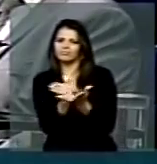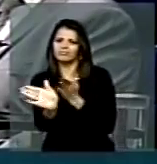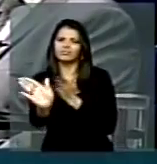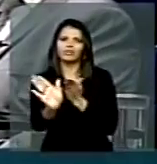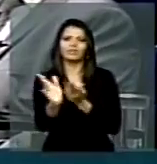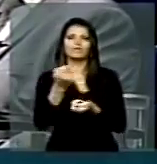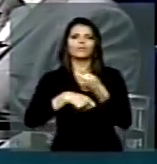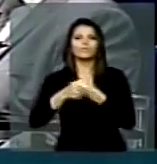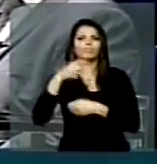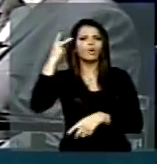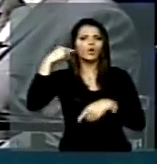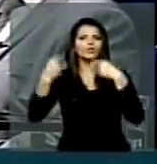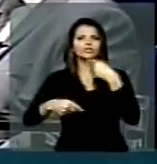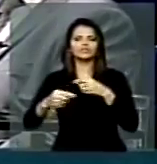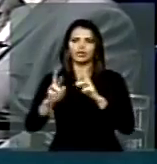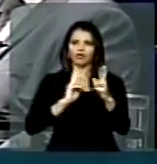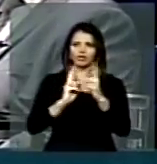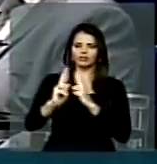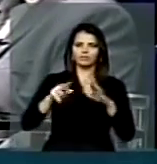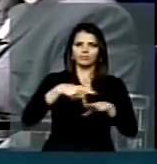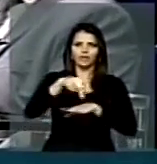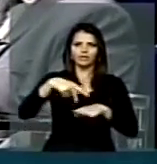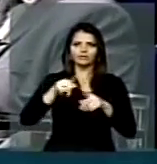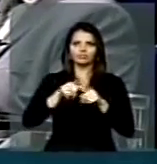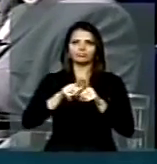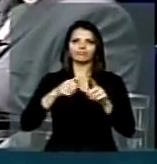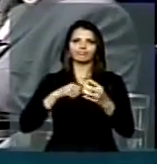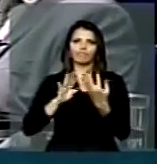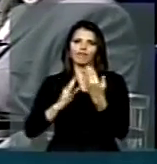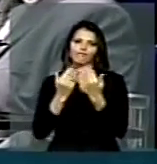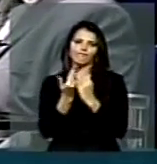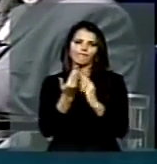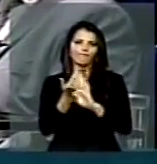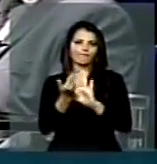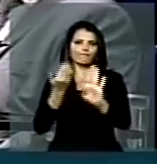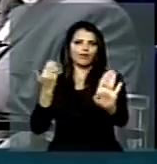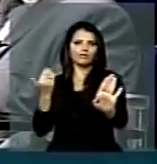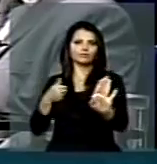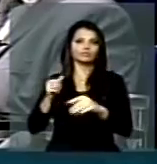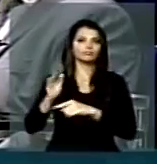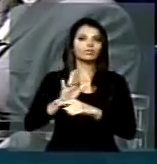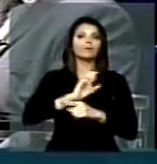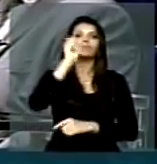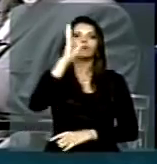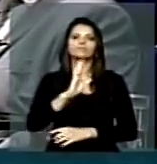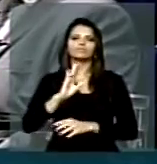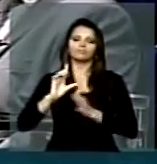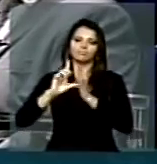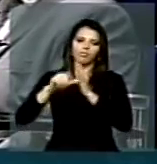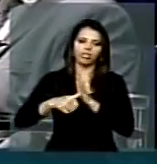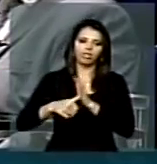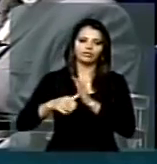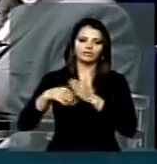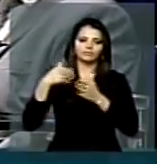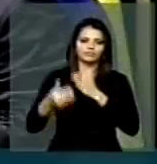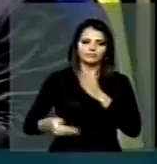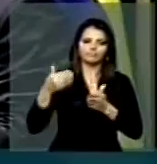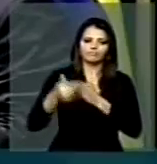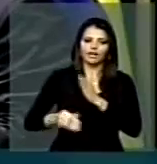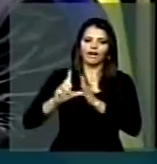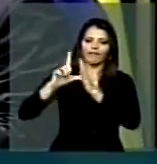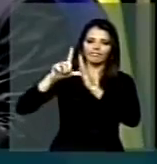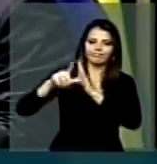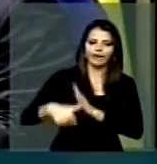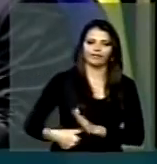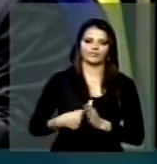nossa política externa, afastam-nos do resto do mundo e colaboram para levar o país a retrocessos impensáveis a